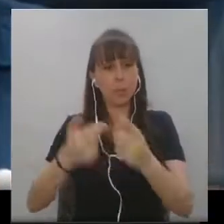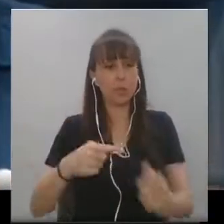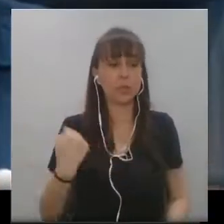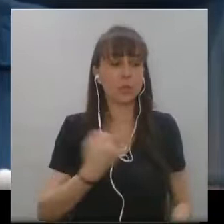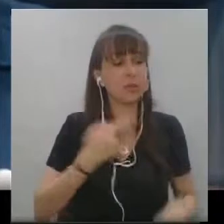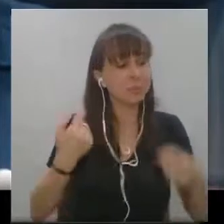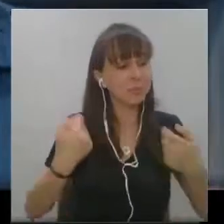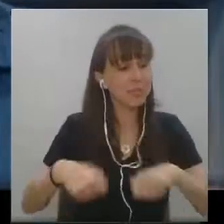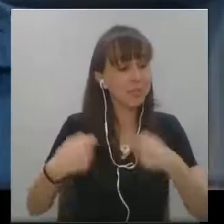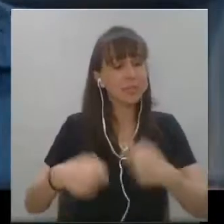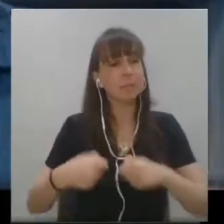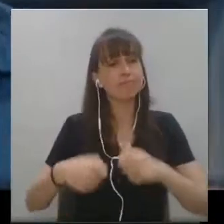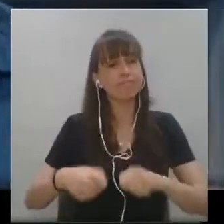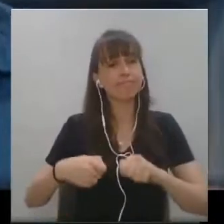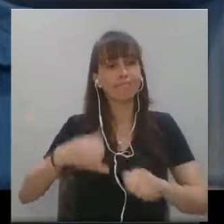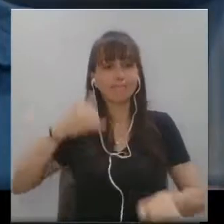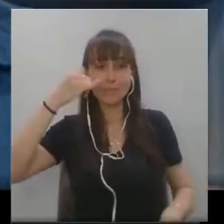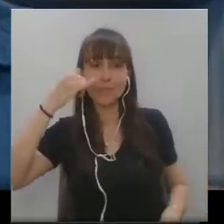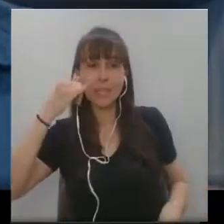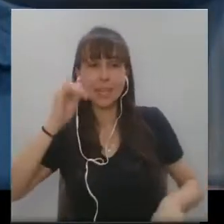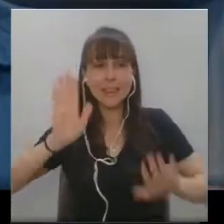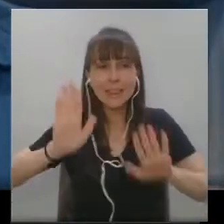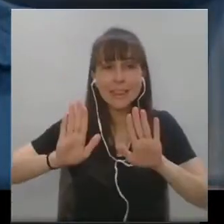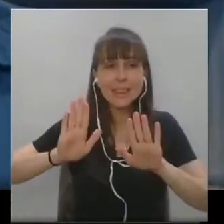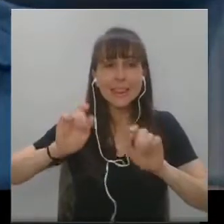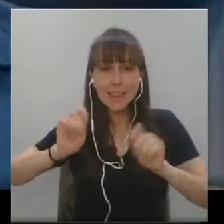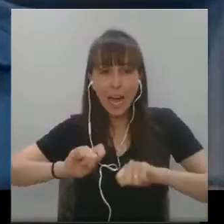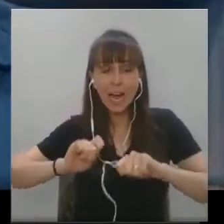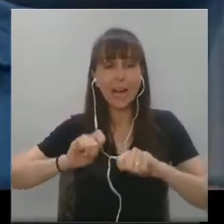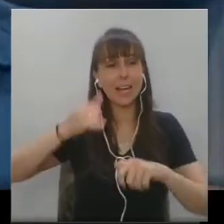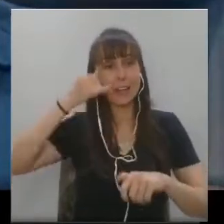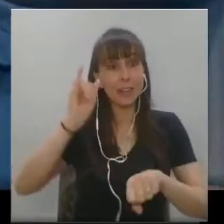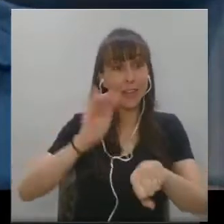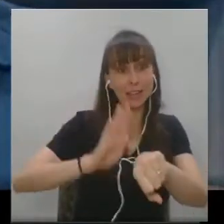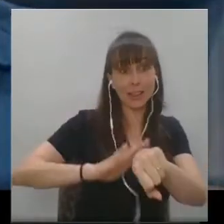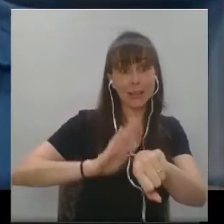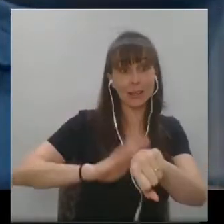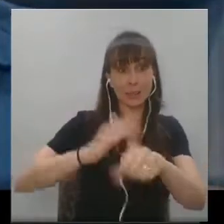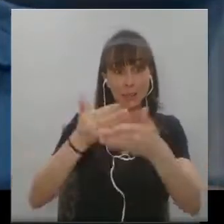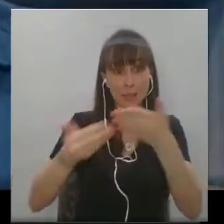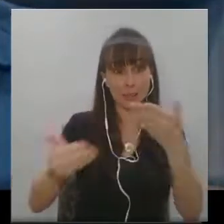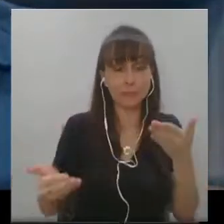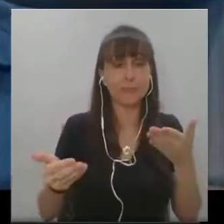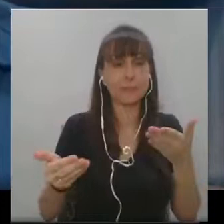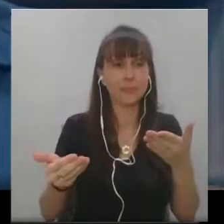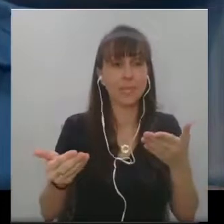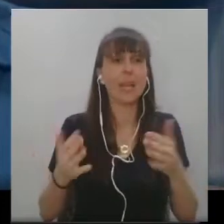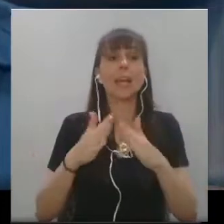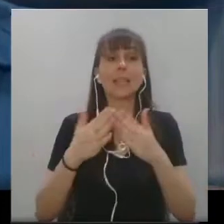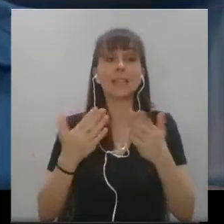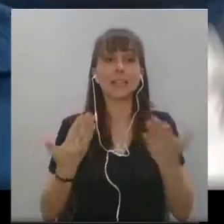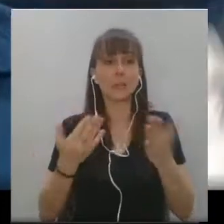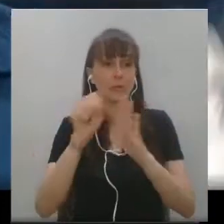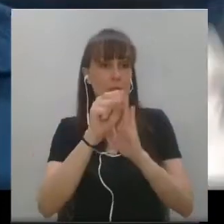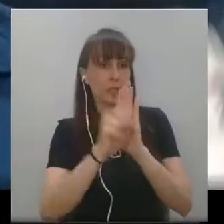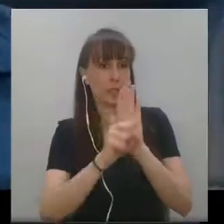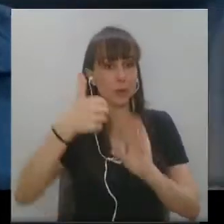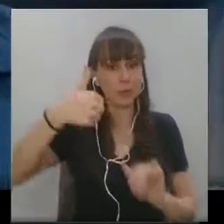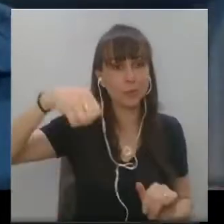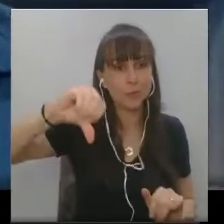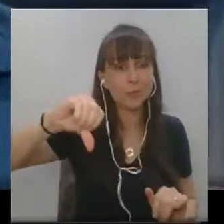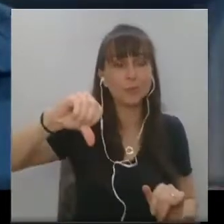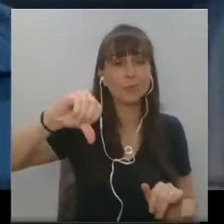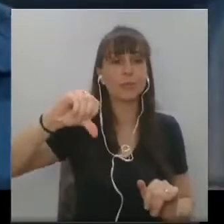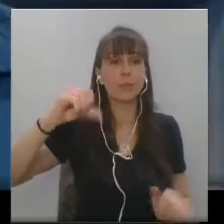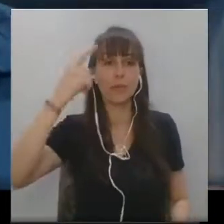tempo, de escolha propriamente. Então, no final do século XIX, as universidades começaram a realizar listas de livros,